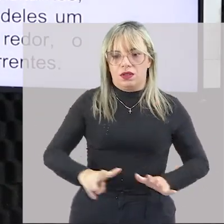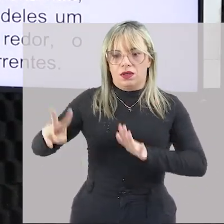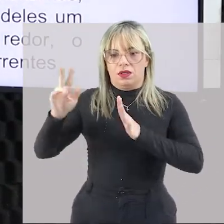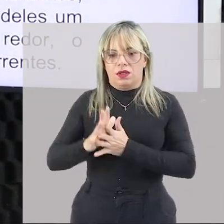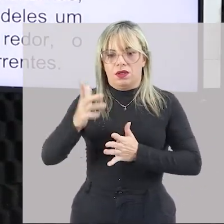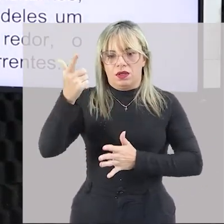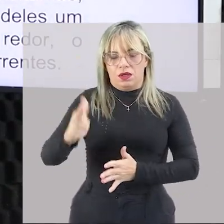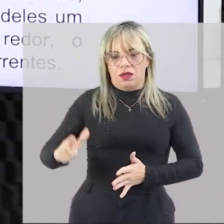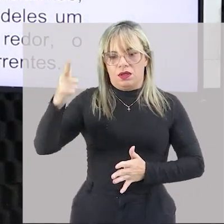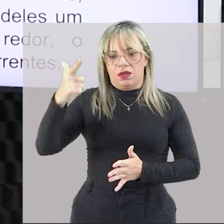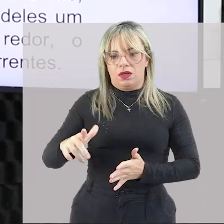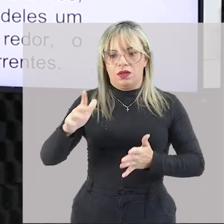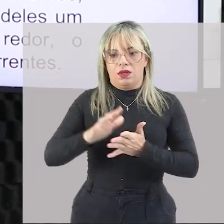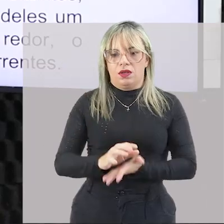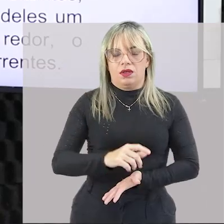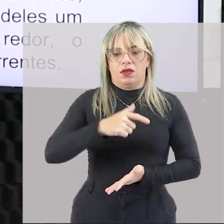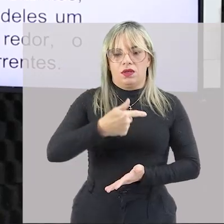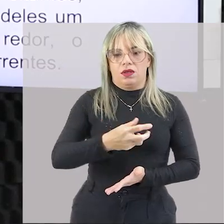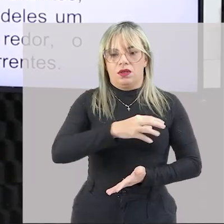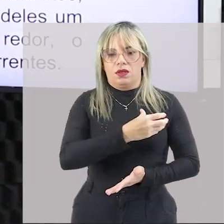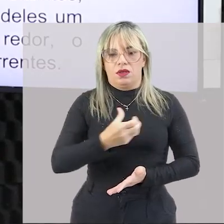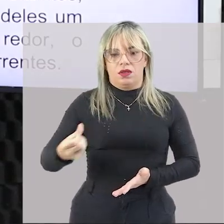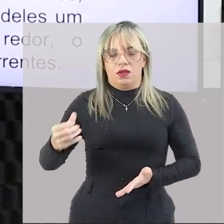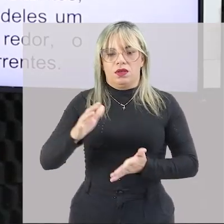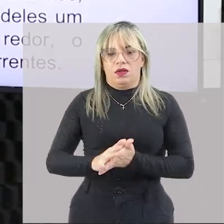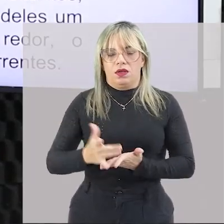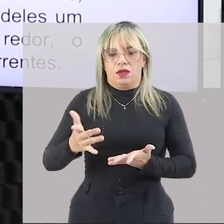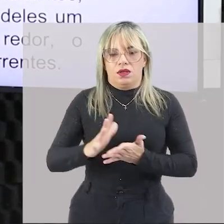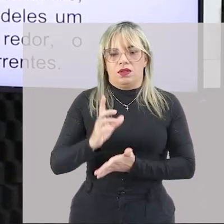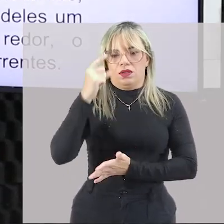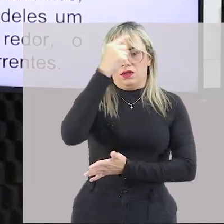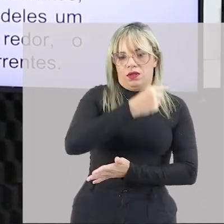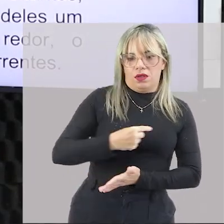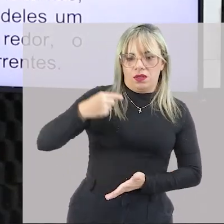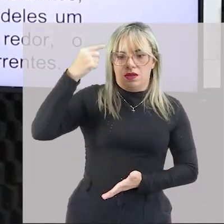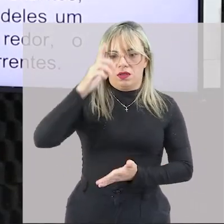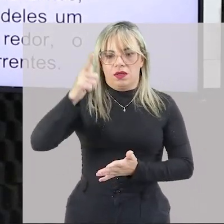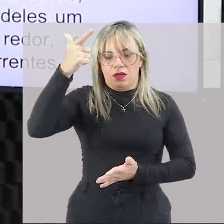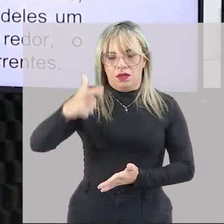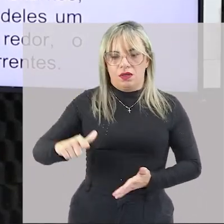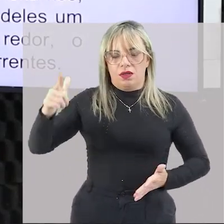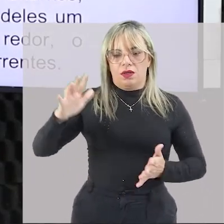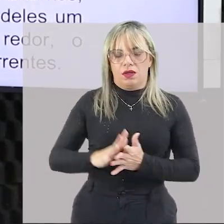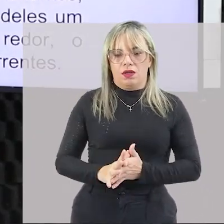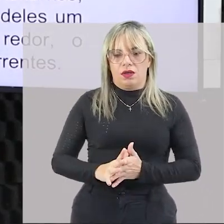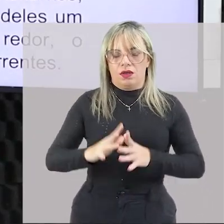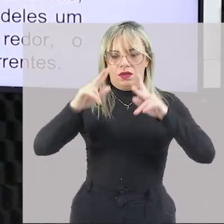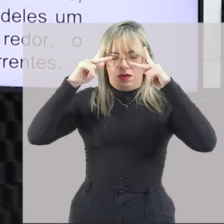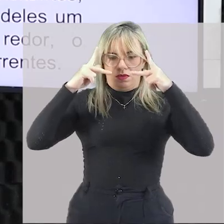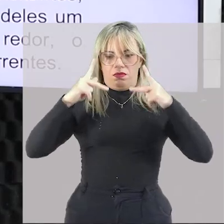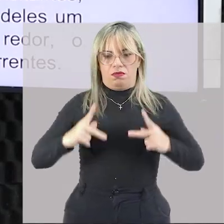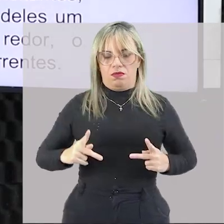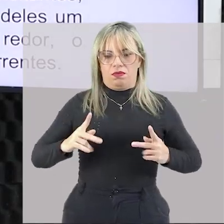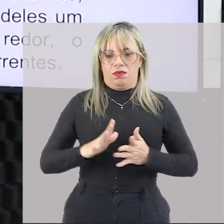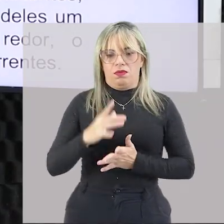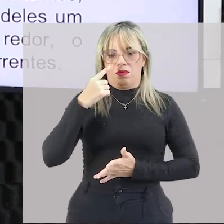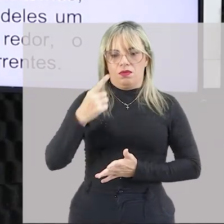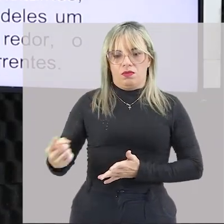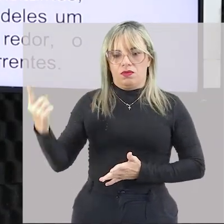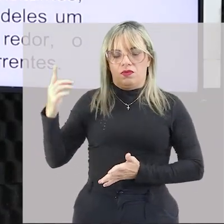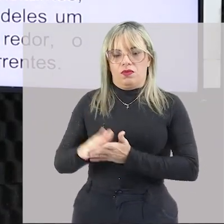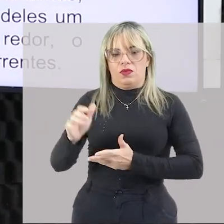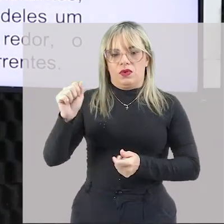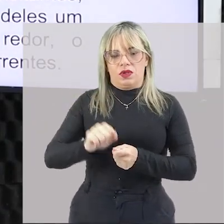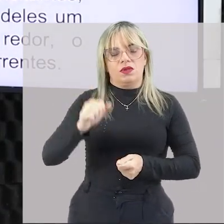A artista ia para lá 6 vezes por semana, do dia 14 de março até o dia 31 de maio, certo? E fazia a mesma